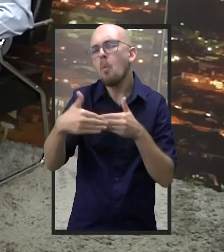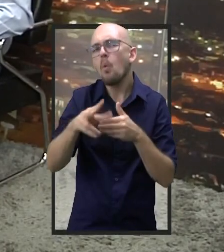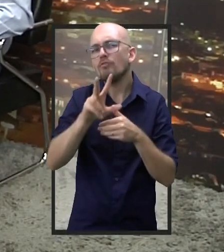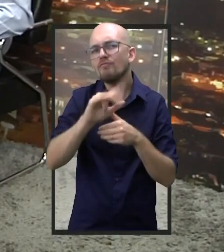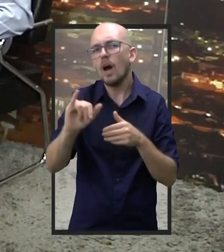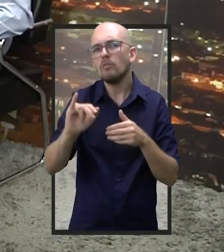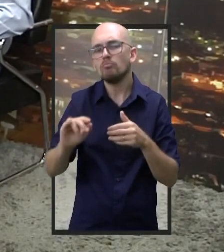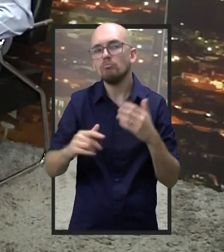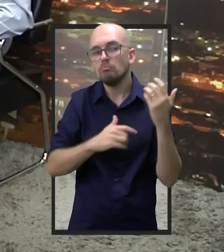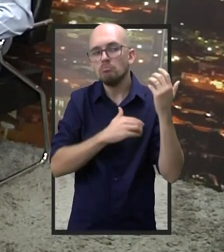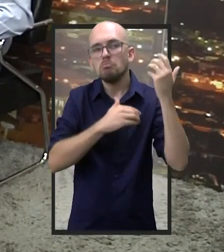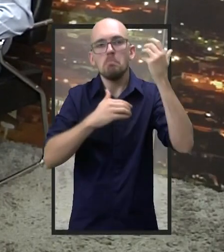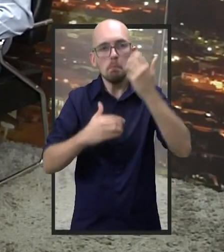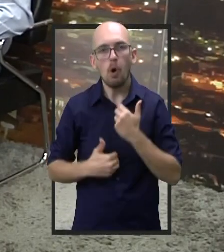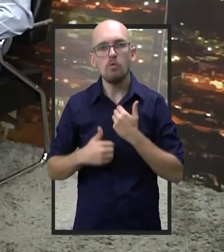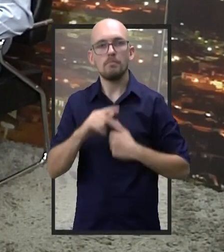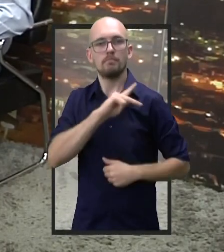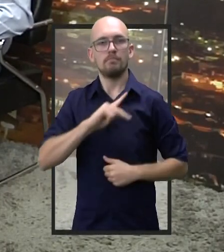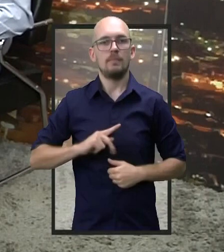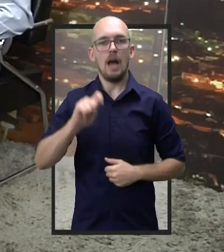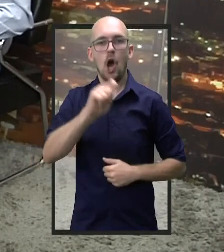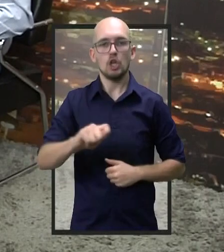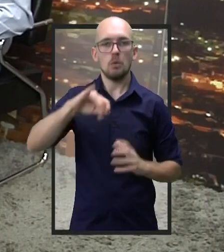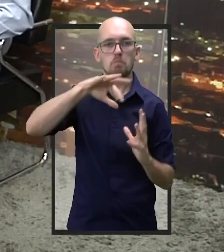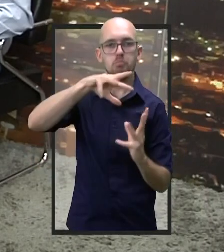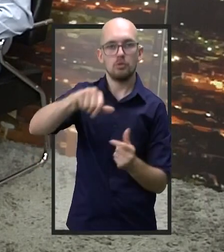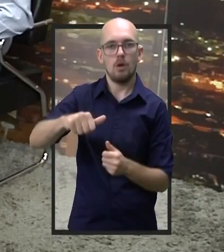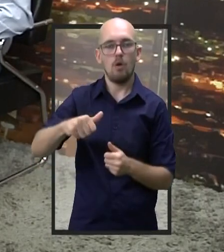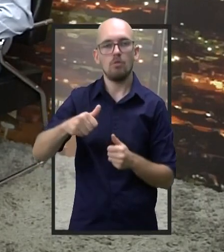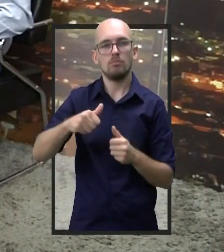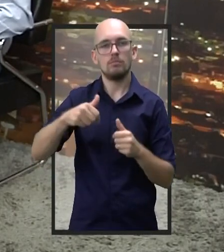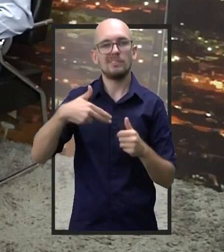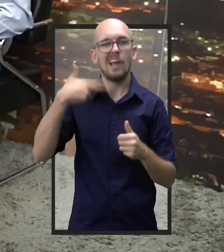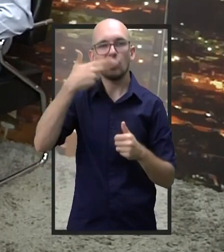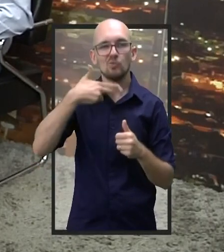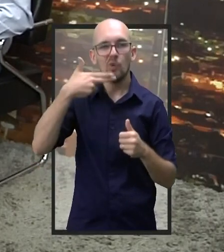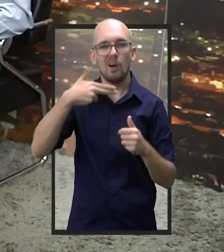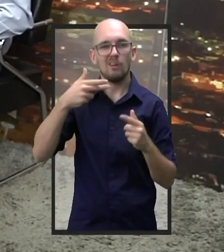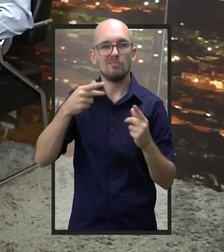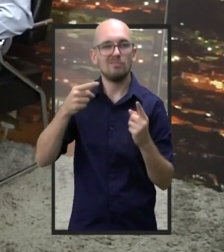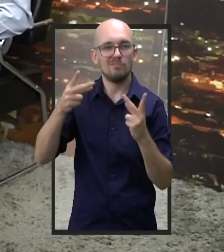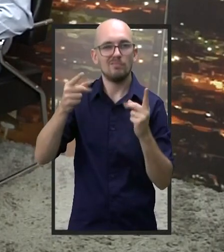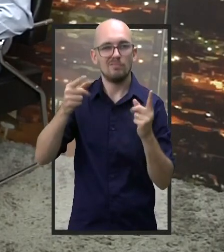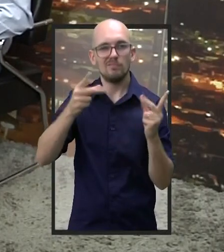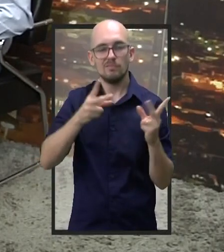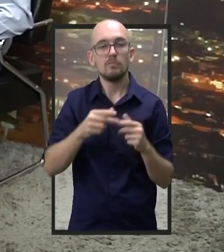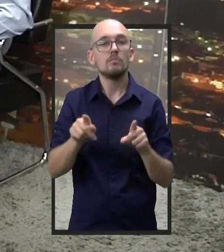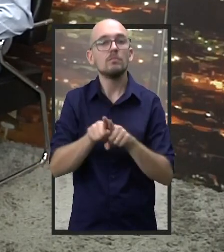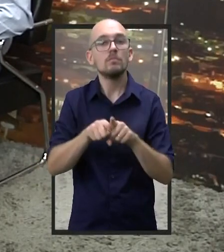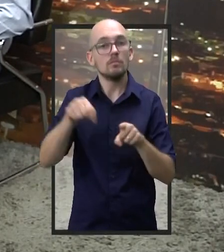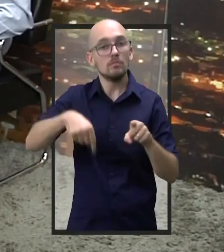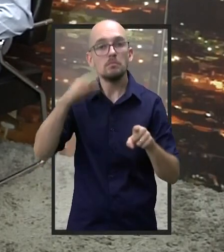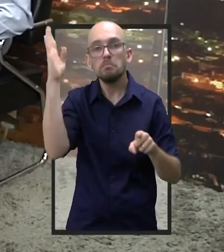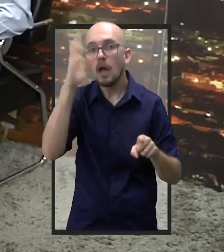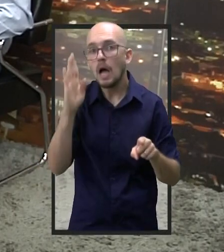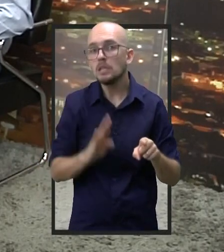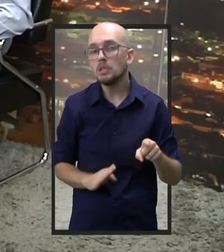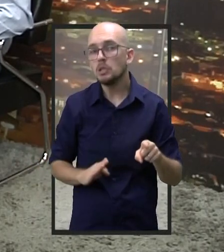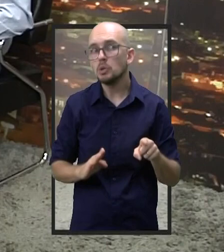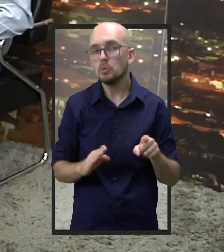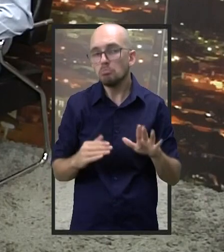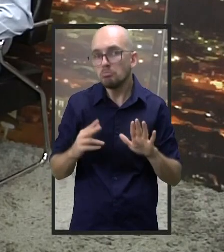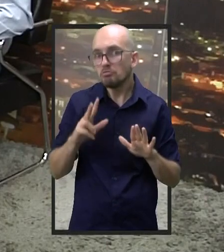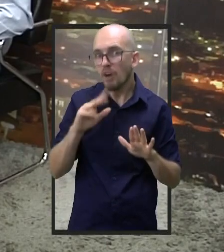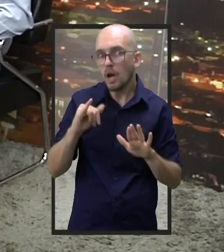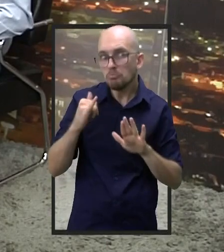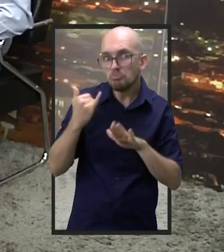como presidente da Associação Mundial dos Produtores de Açúcar, e nesse contexto, o quanto o Brasil tende a crescer, tende